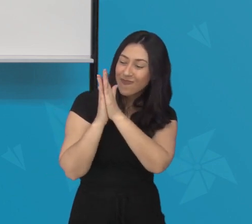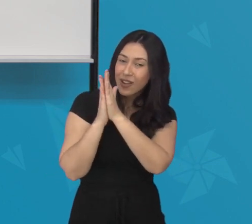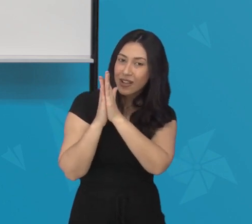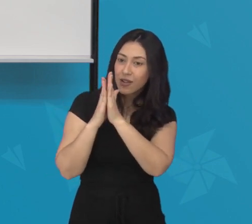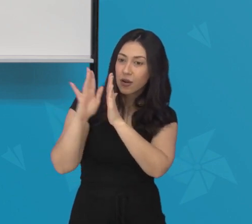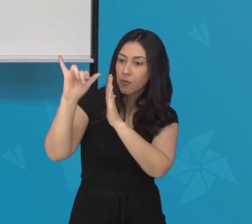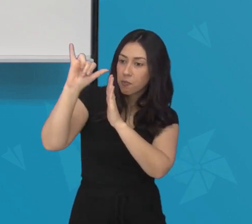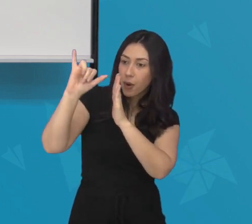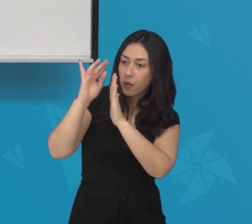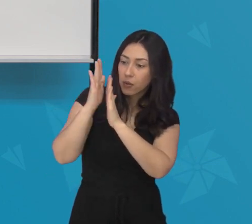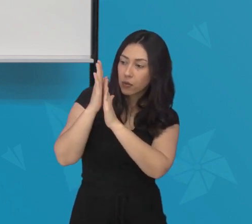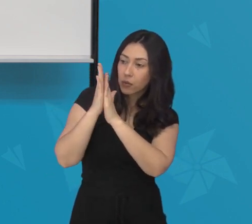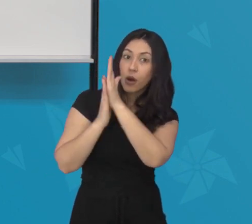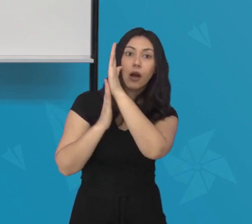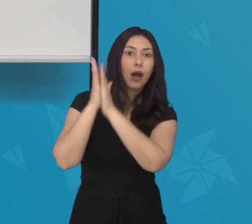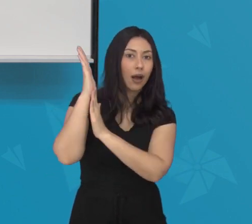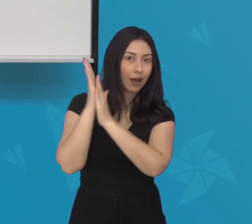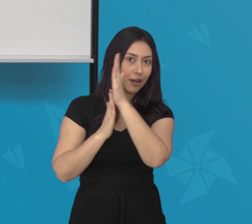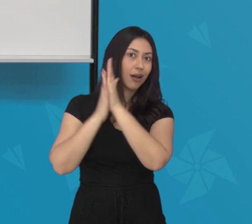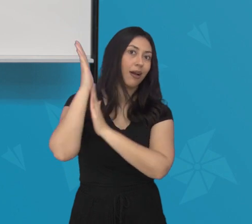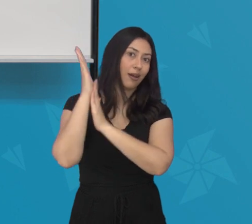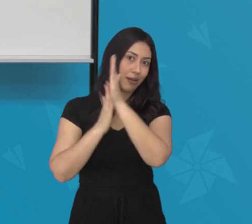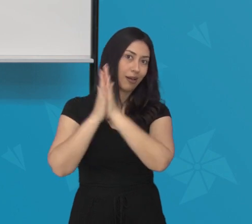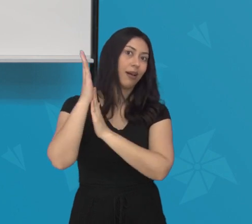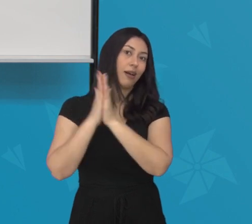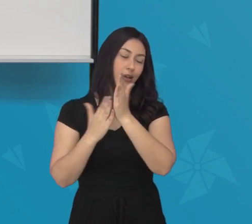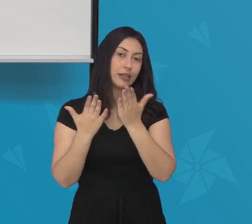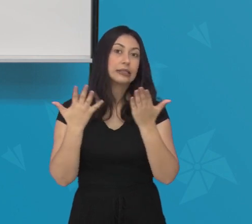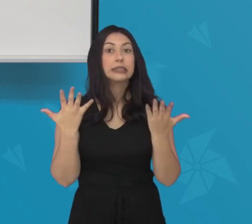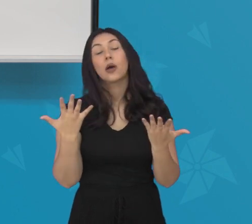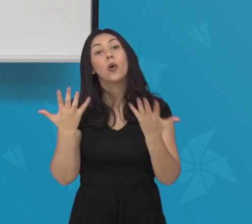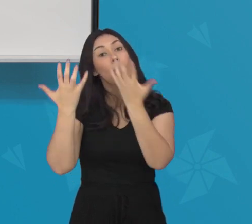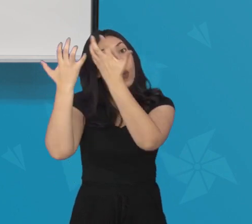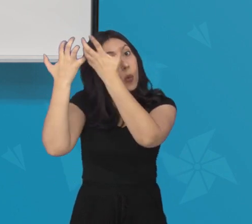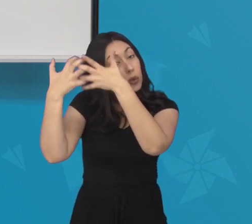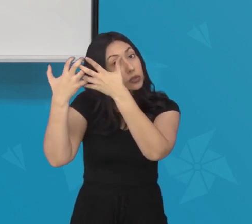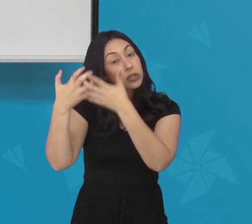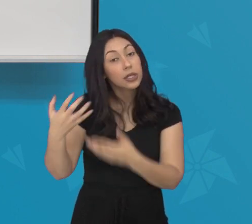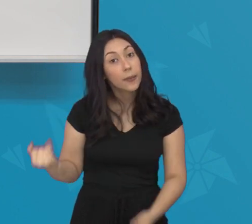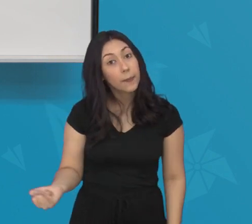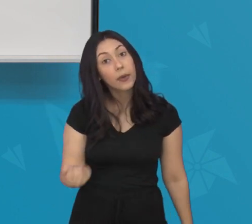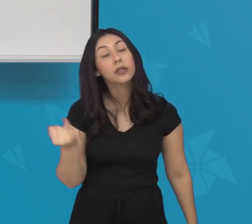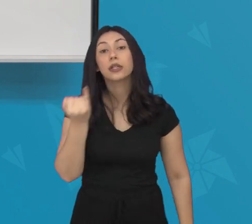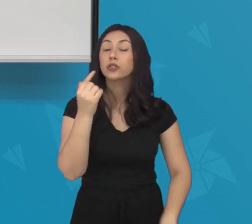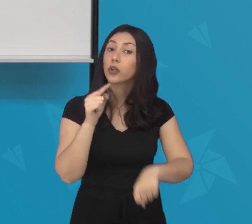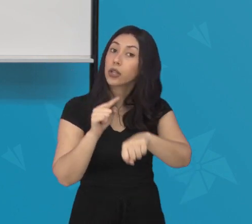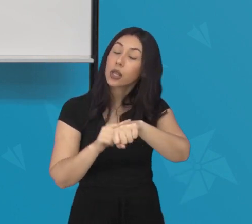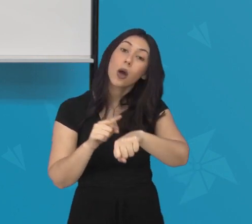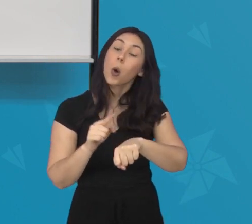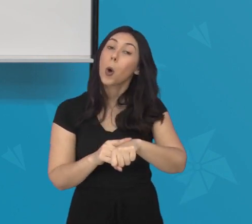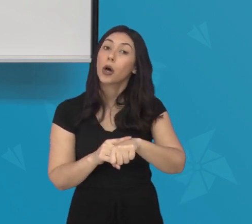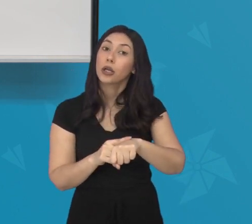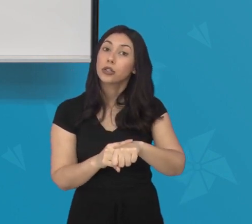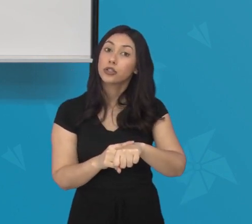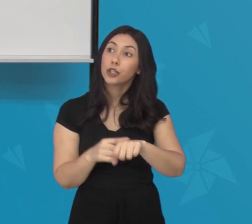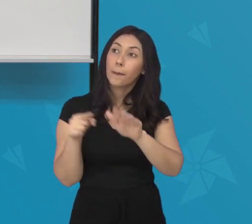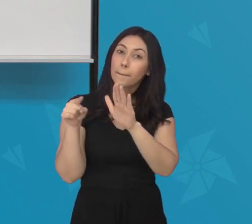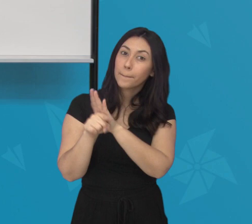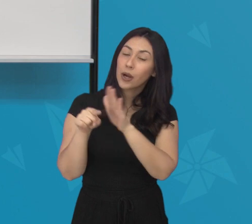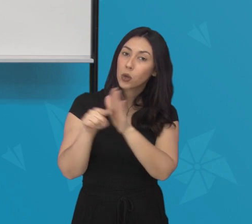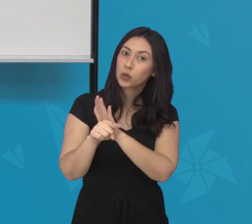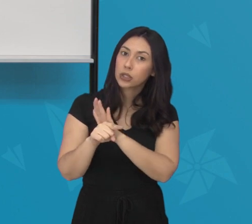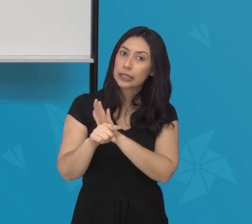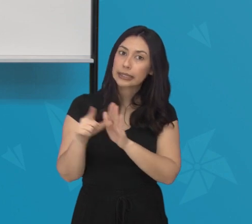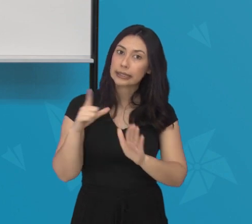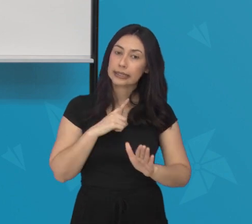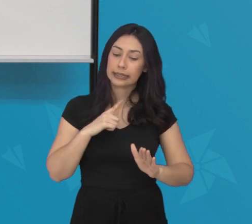o coeficiente de atrito. Tá bom? Esse raciocínio vai ser importante na hora de fazermos questões de plano